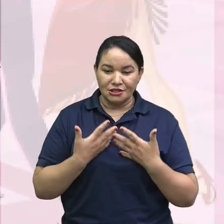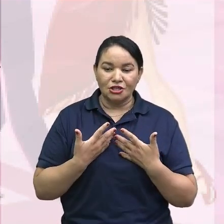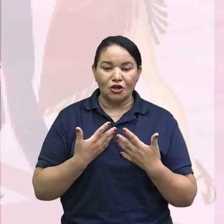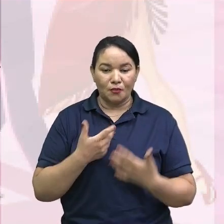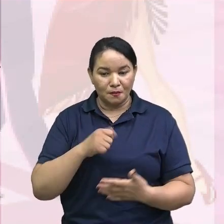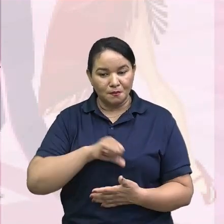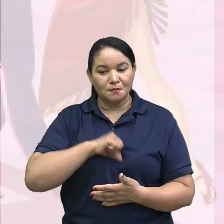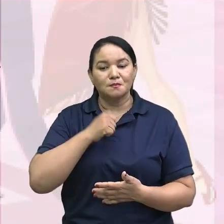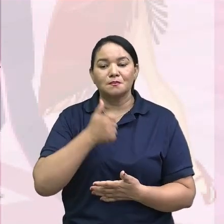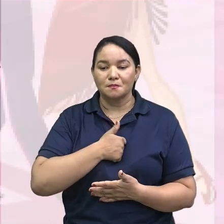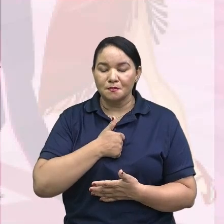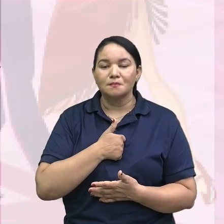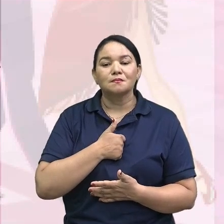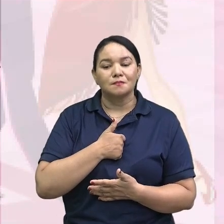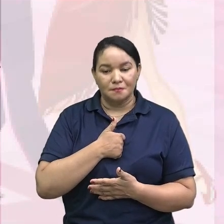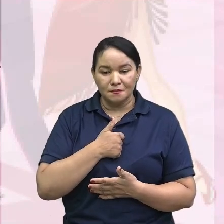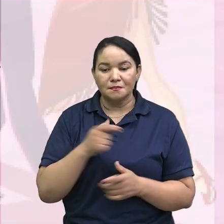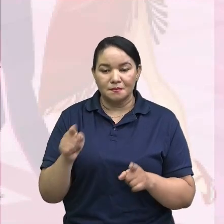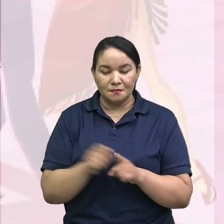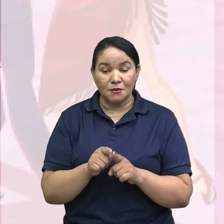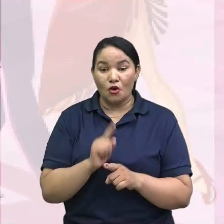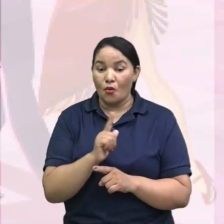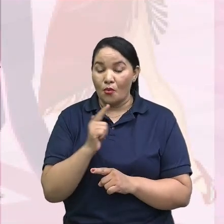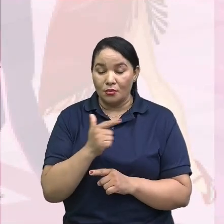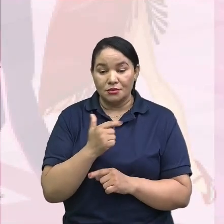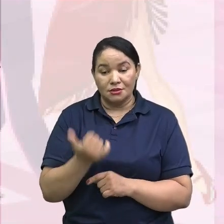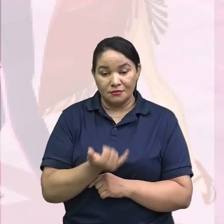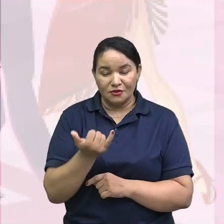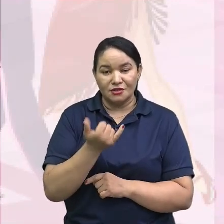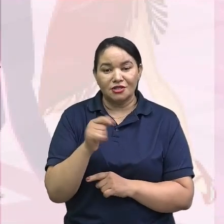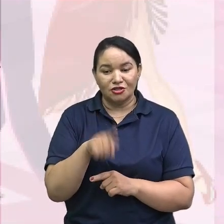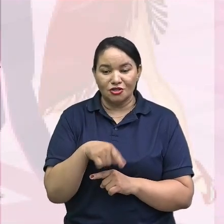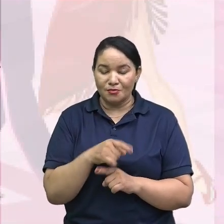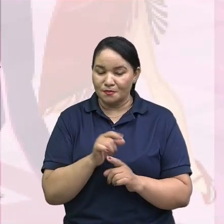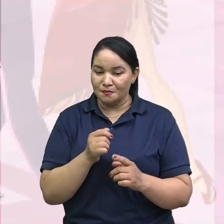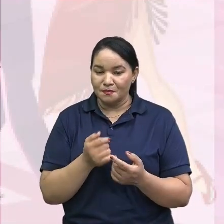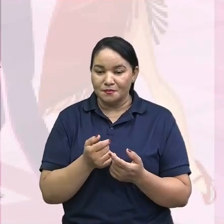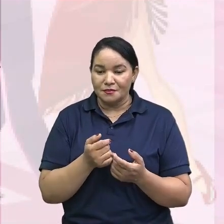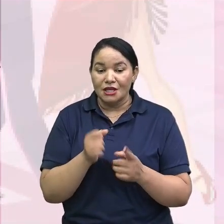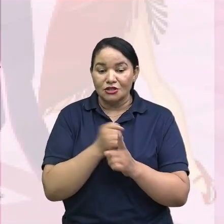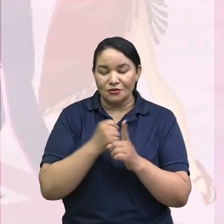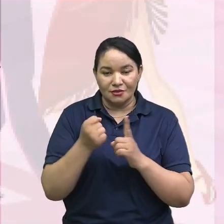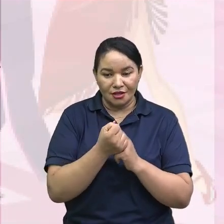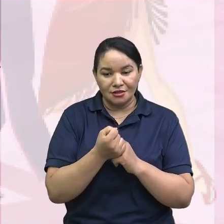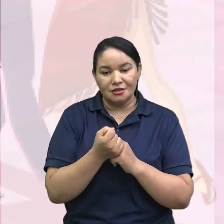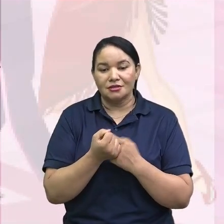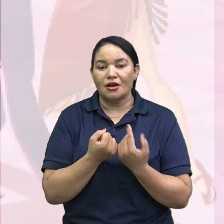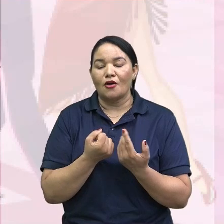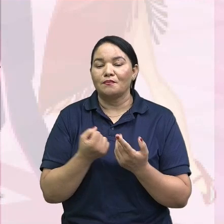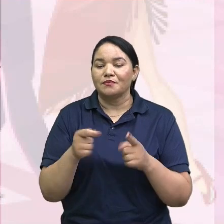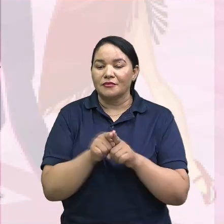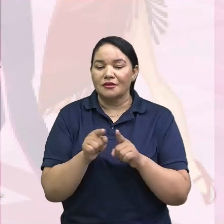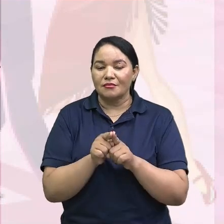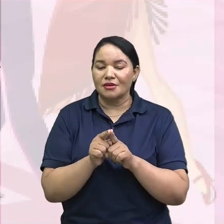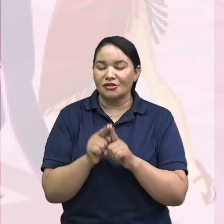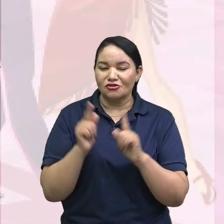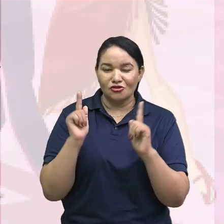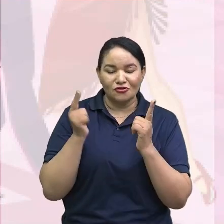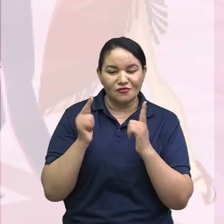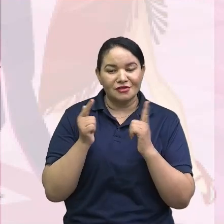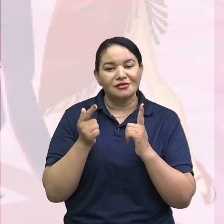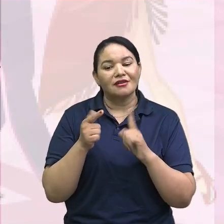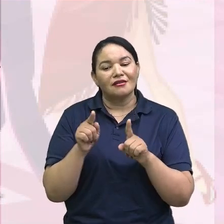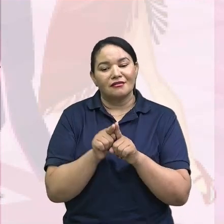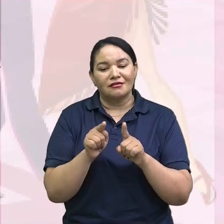outro fator relevante também é a questão da socialização, da diversão e do estreitamento